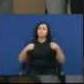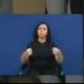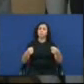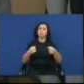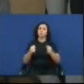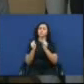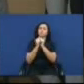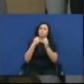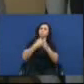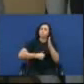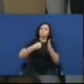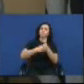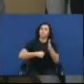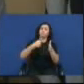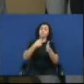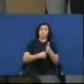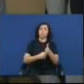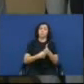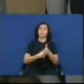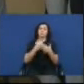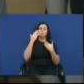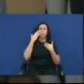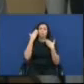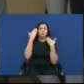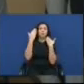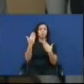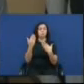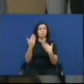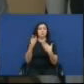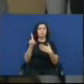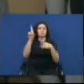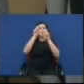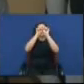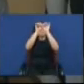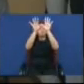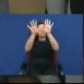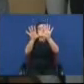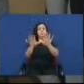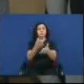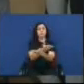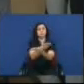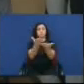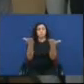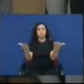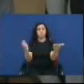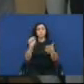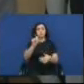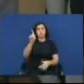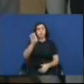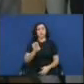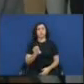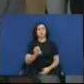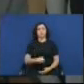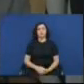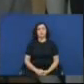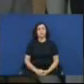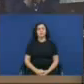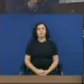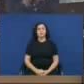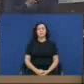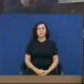nas suas lutas e suas bases. Obrigado. Deus abençoe a todos. Axé.